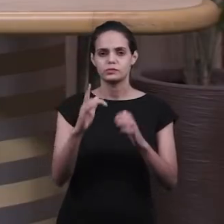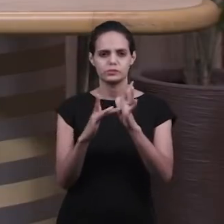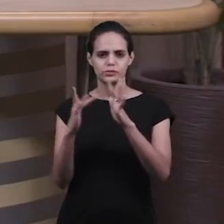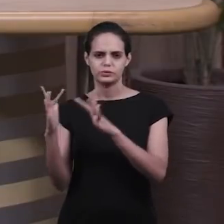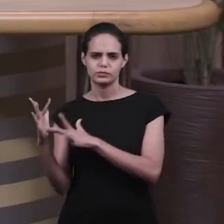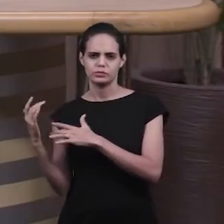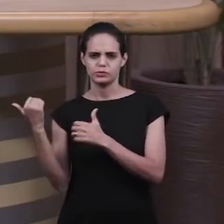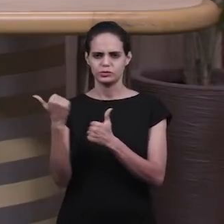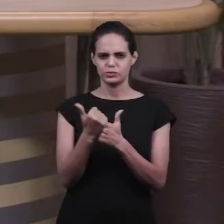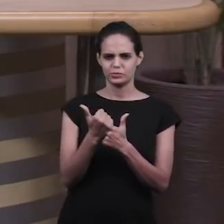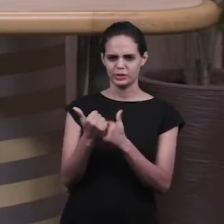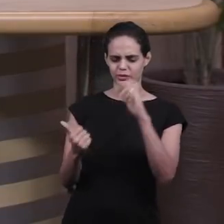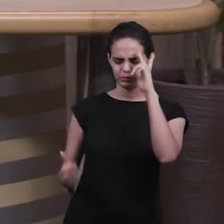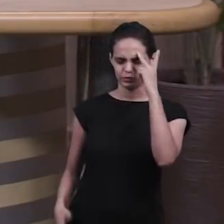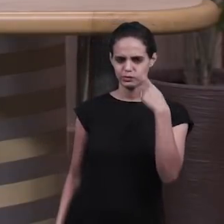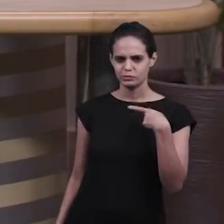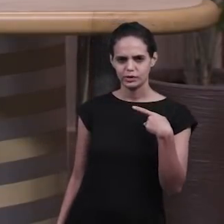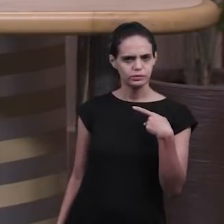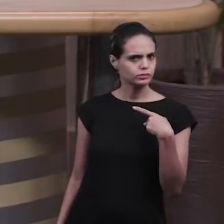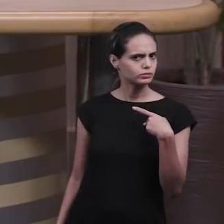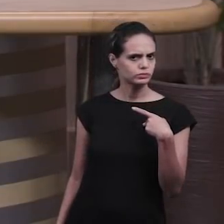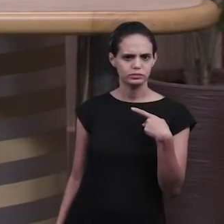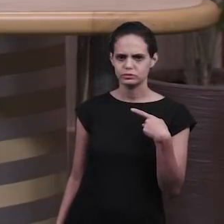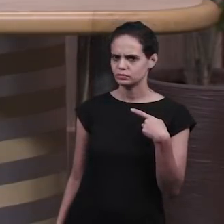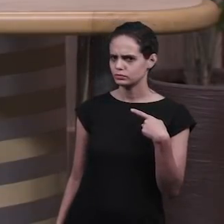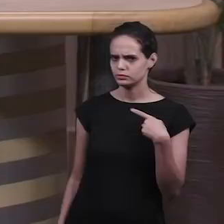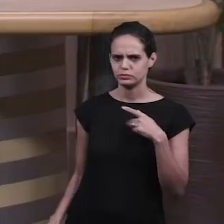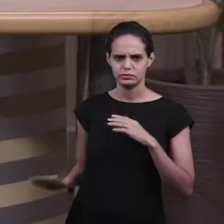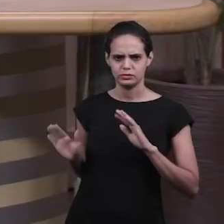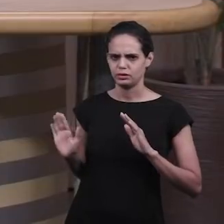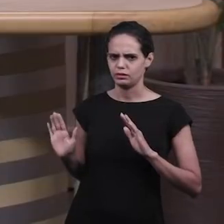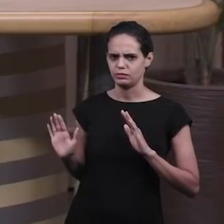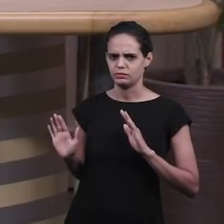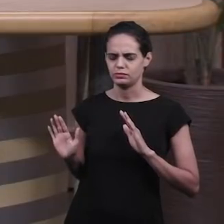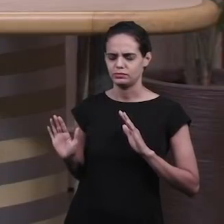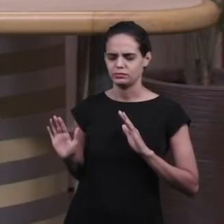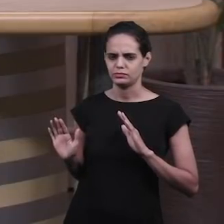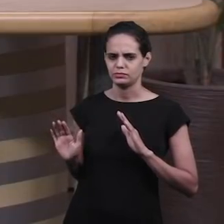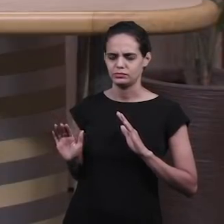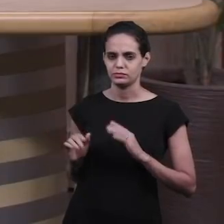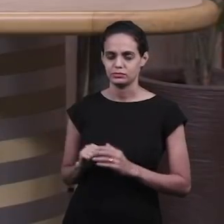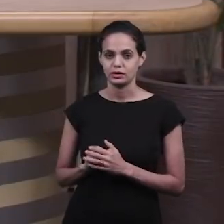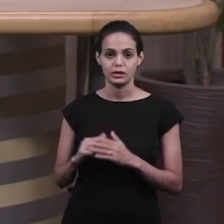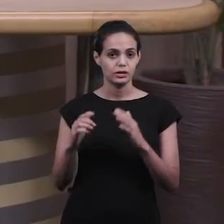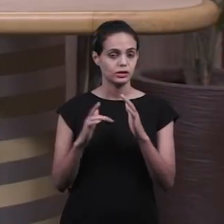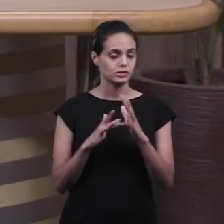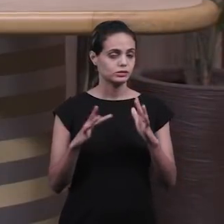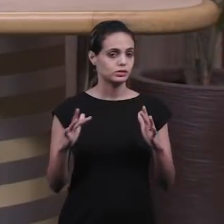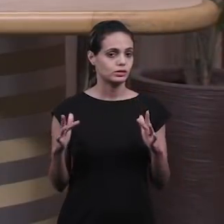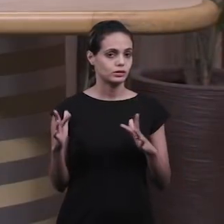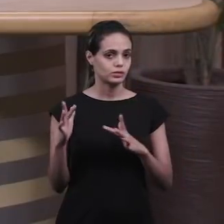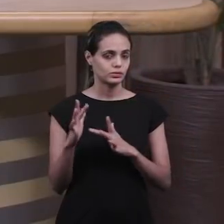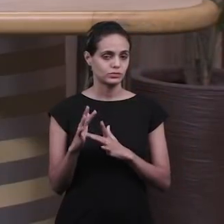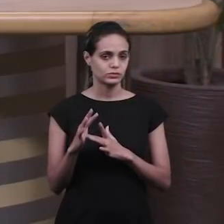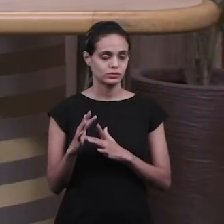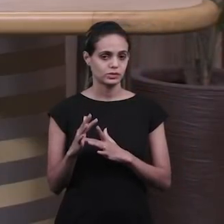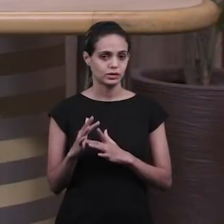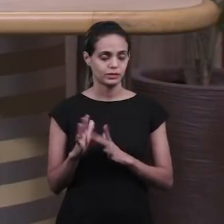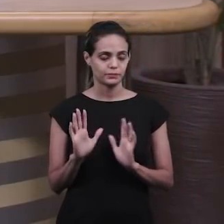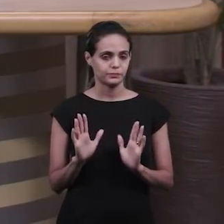um de nós. Nós não podemos dizer que Jesus, nós